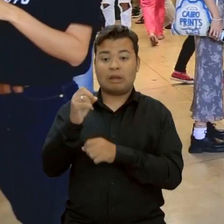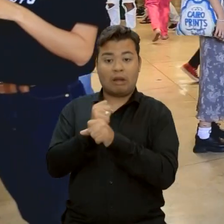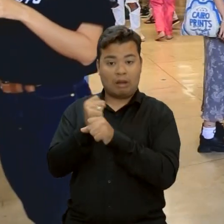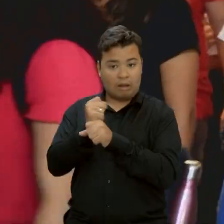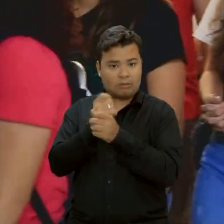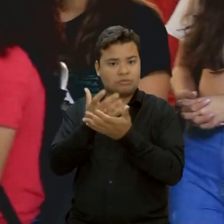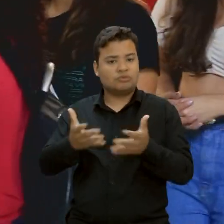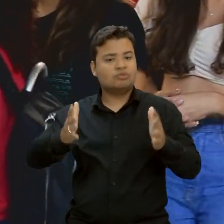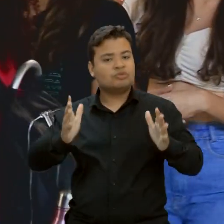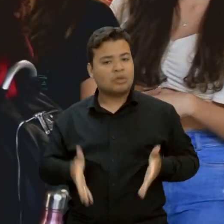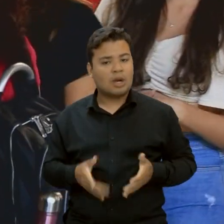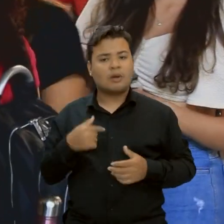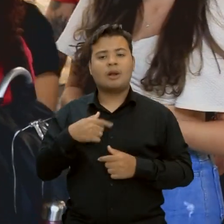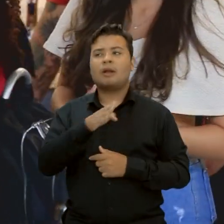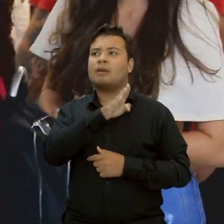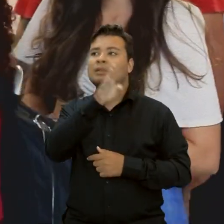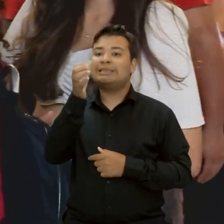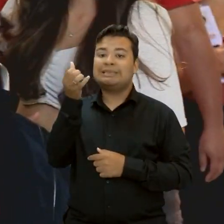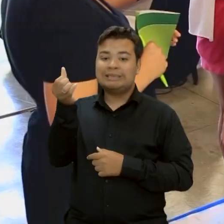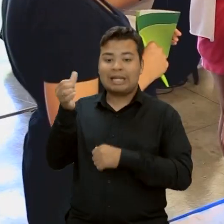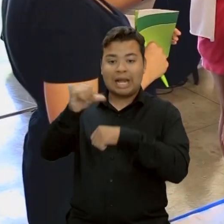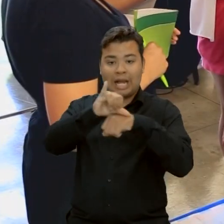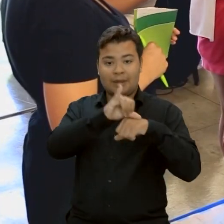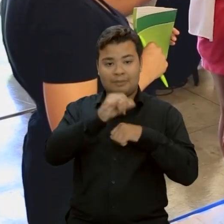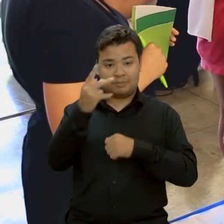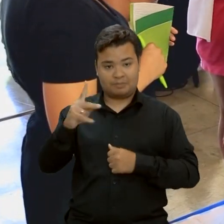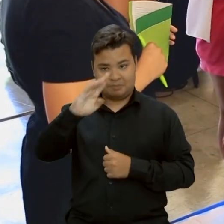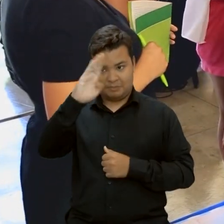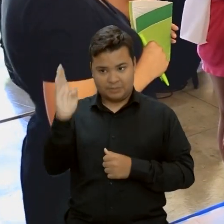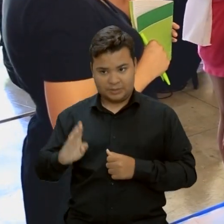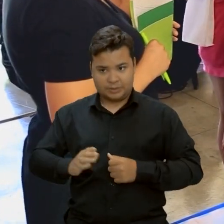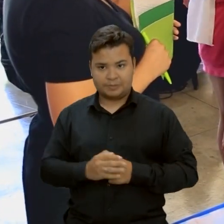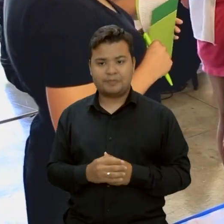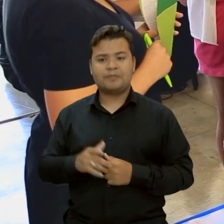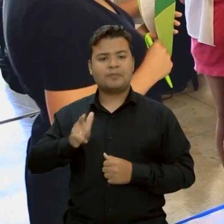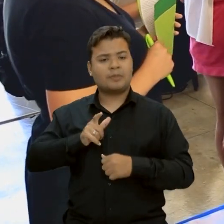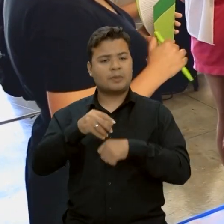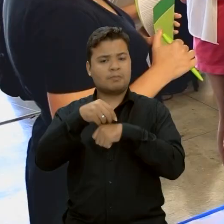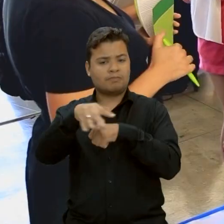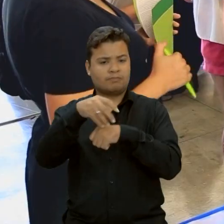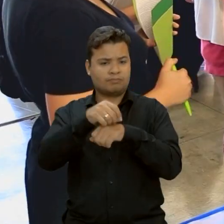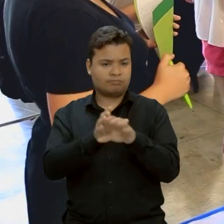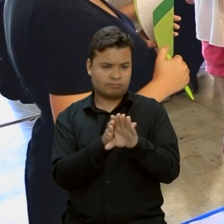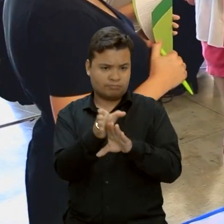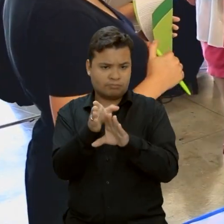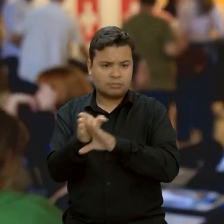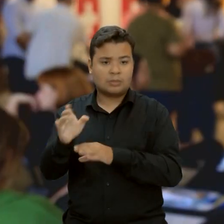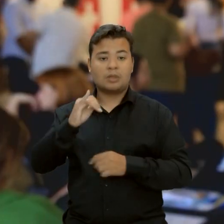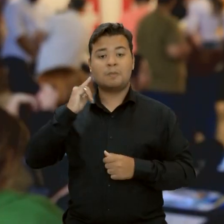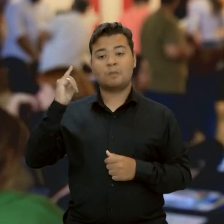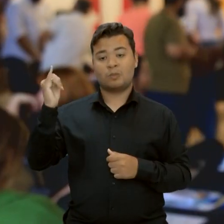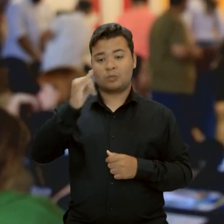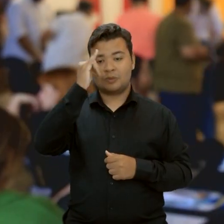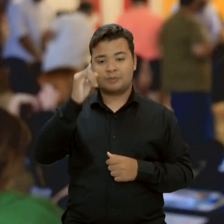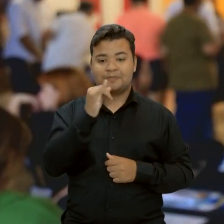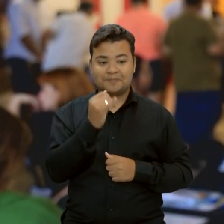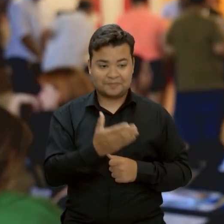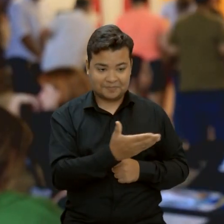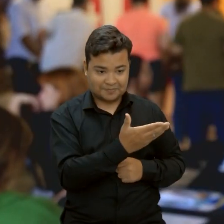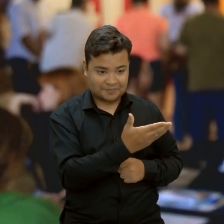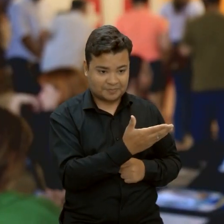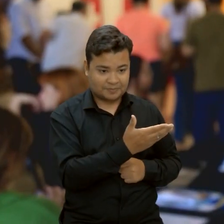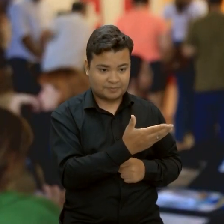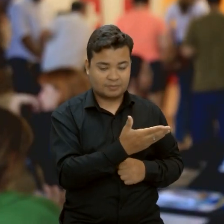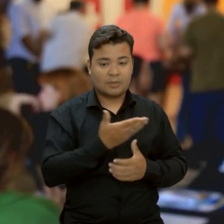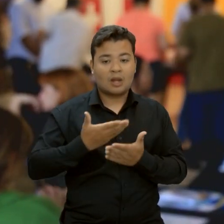percorre 6 capitais brasileiras. As orientações oferecidas por ela serão importantes para Pedro Henrique, estudante